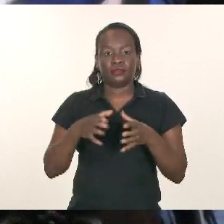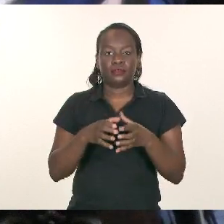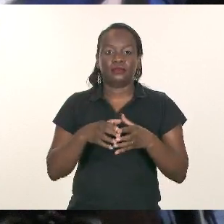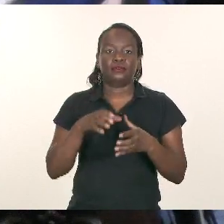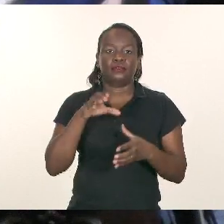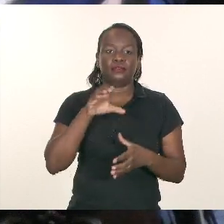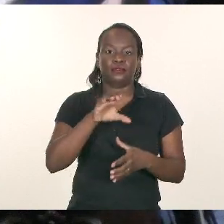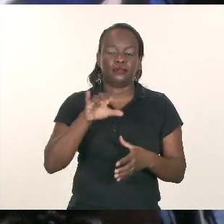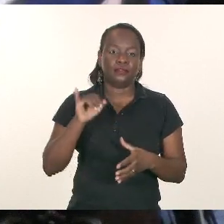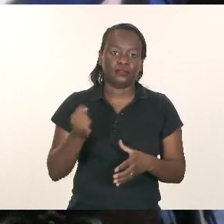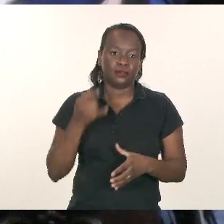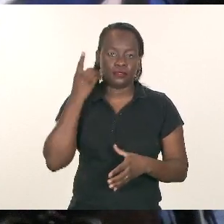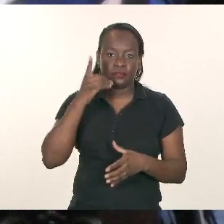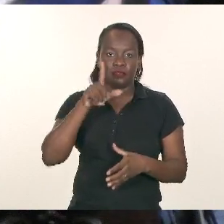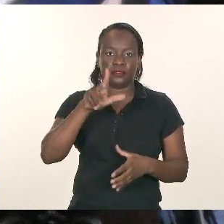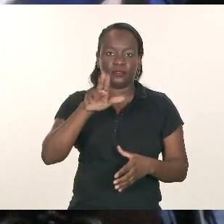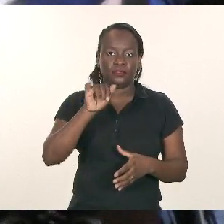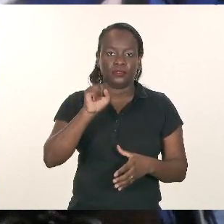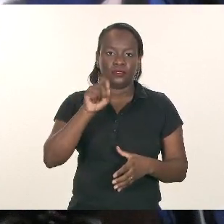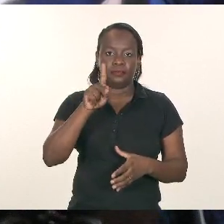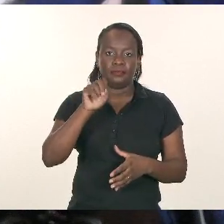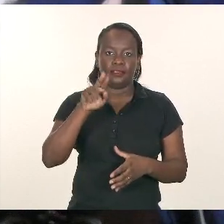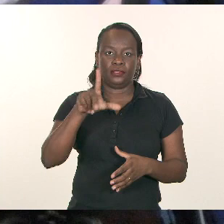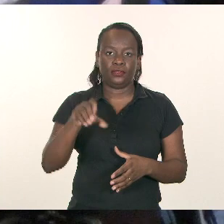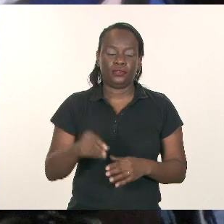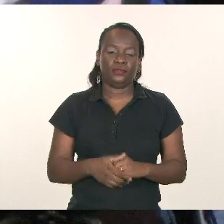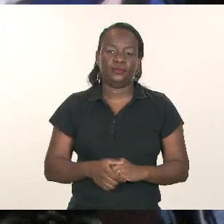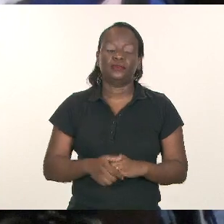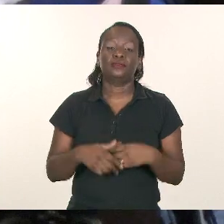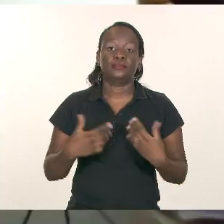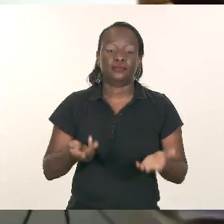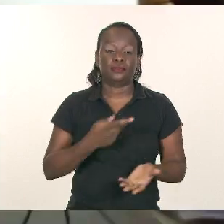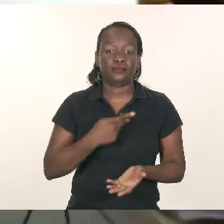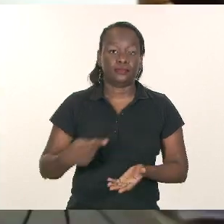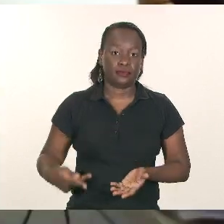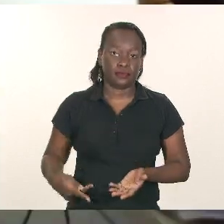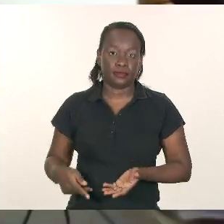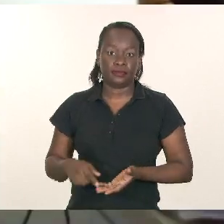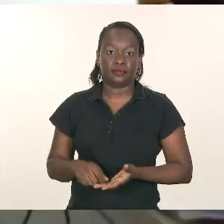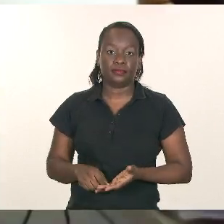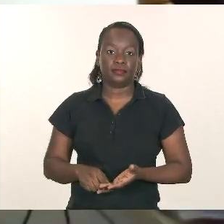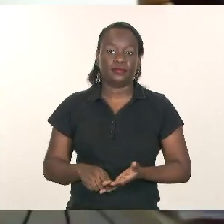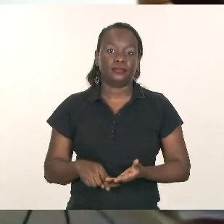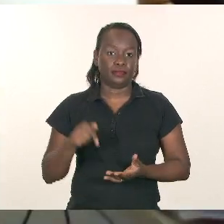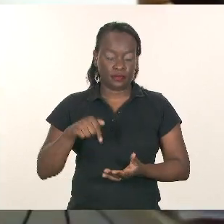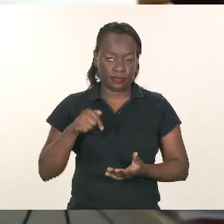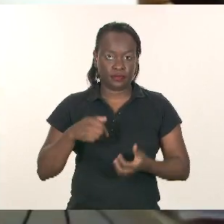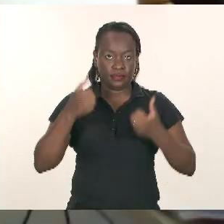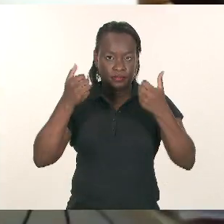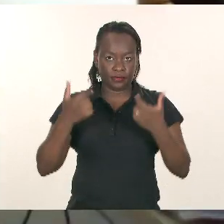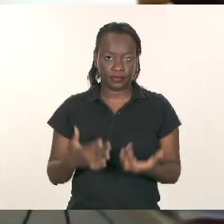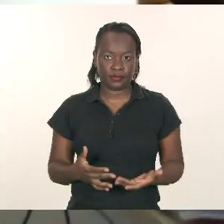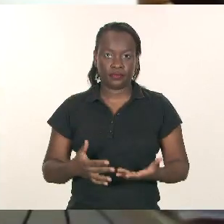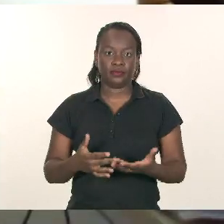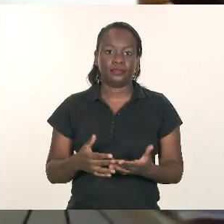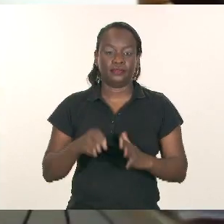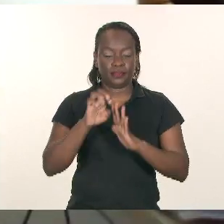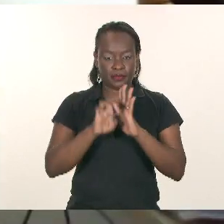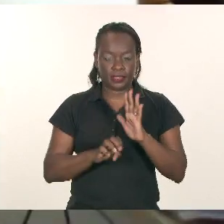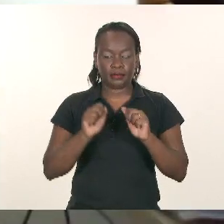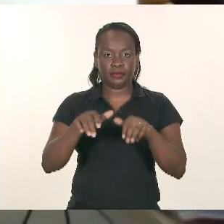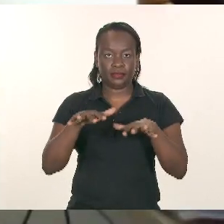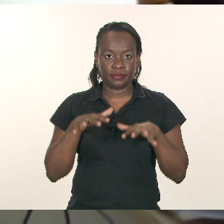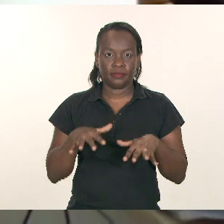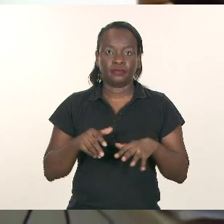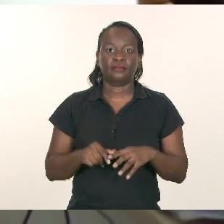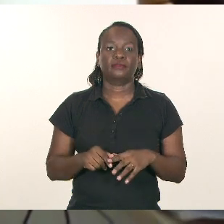Comissão de Constituição e Justiça, deputado Luiz Paulo. Senhor presidente, estou aqui relatando as emendas de